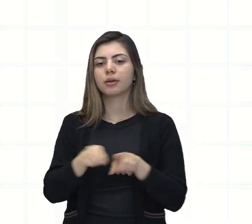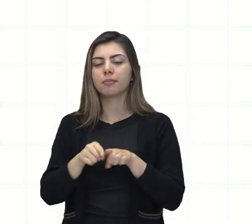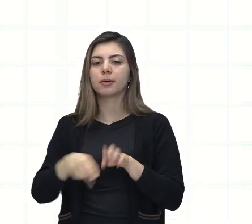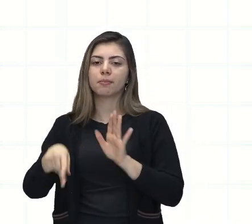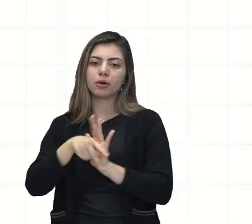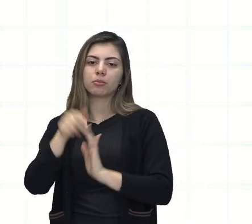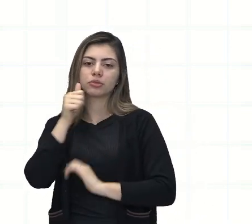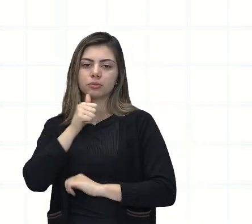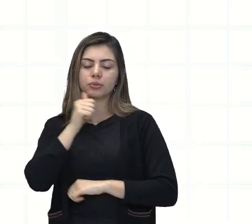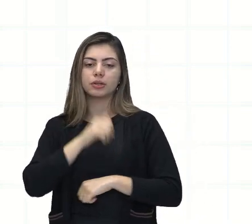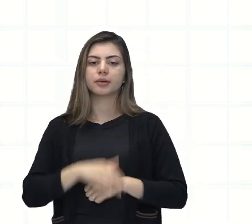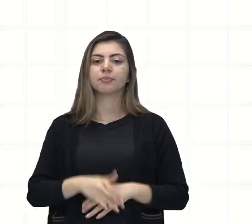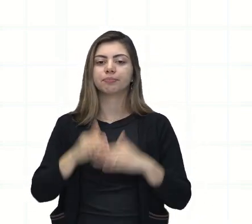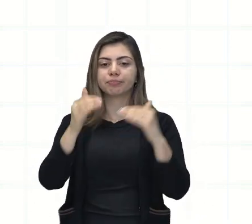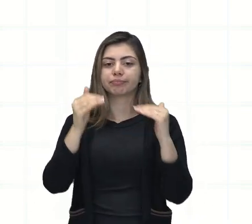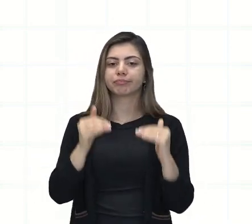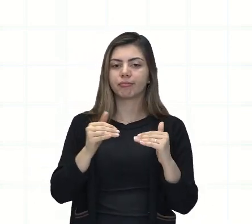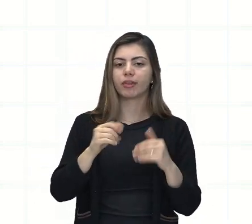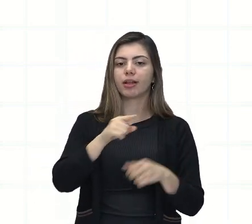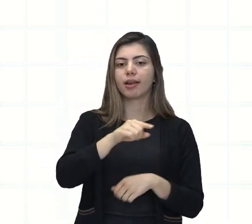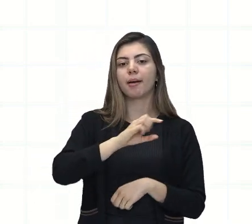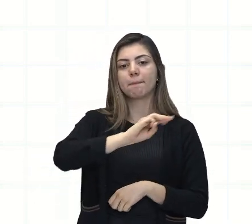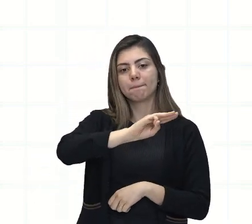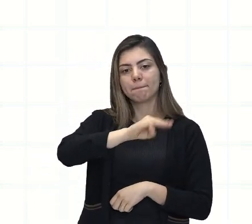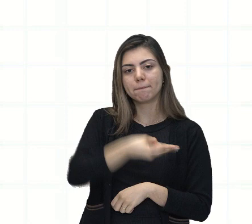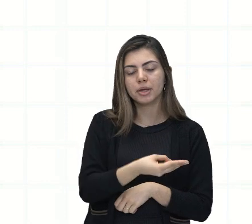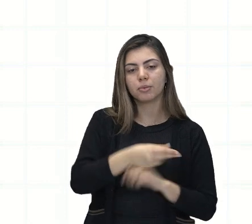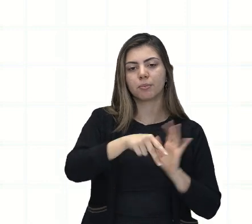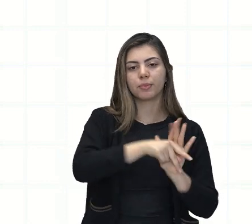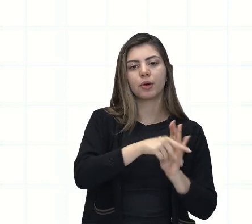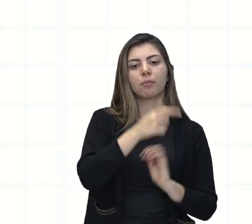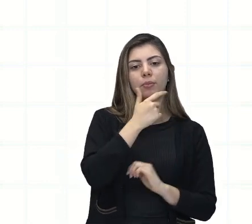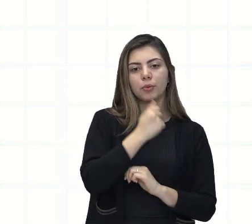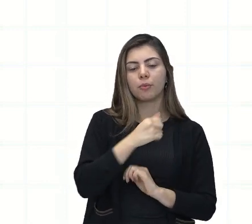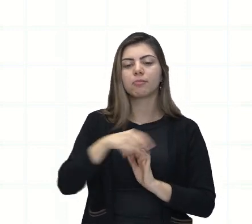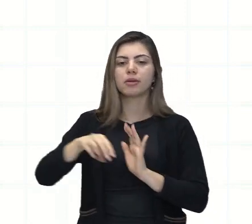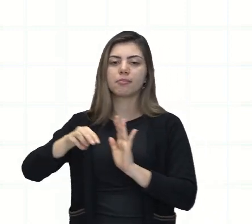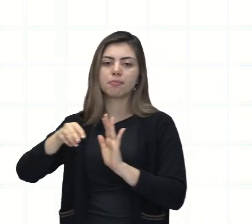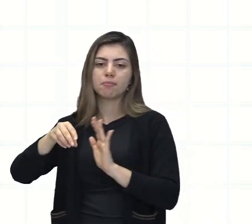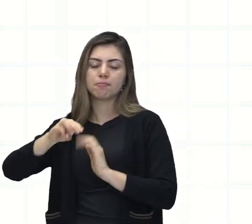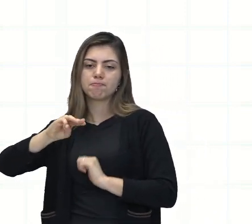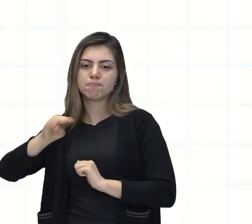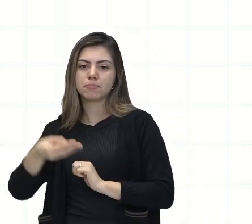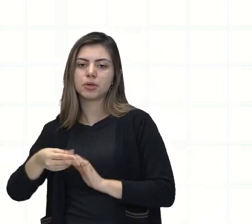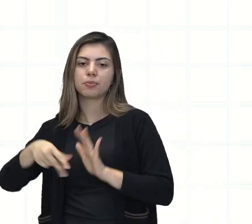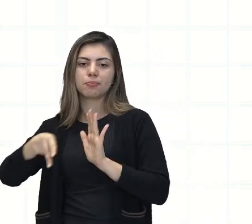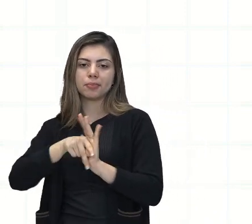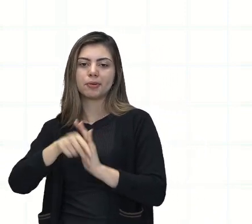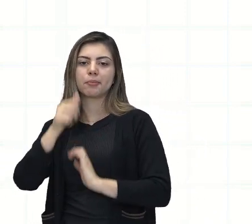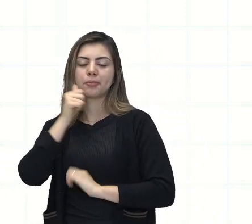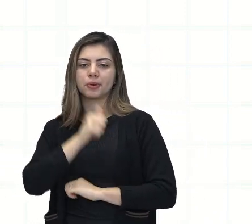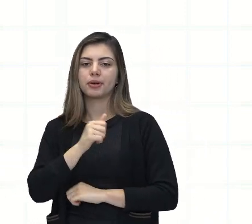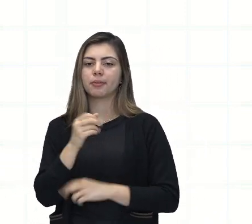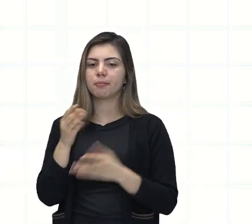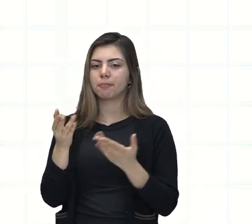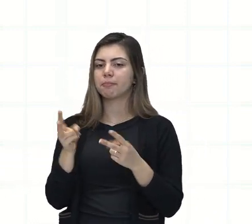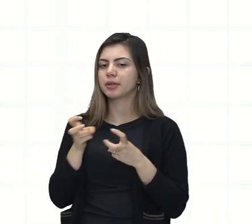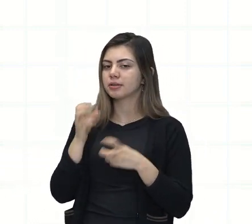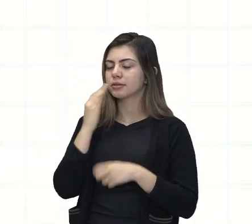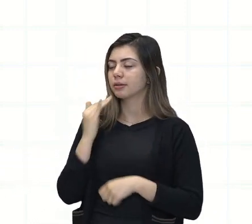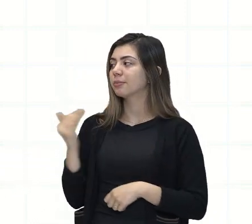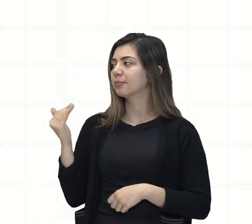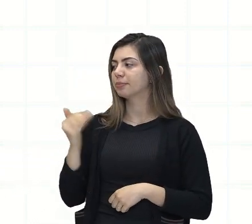E milésimo, milésima no singular, masculino e feminino, milésimos e milésimas